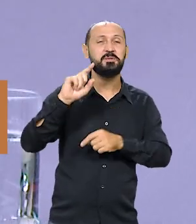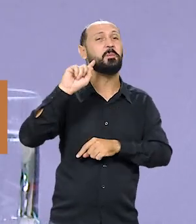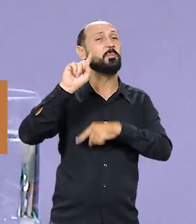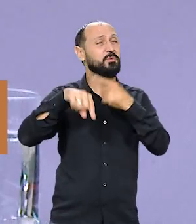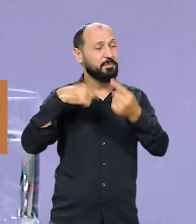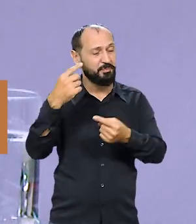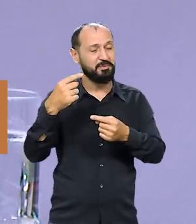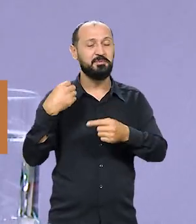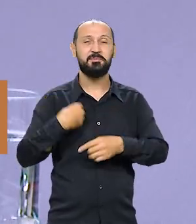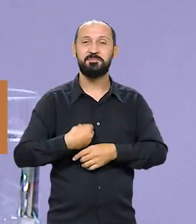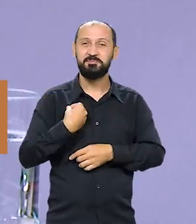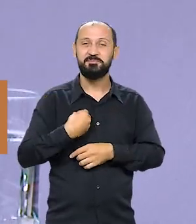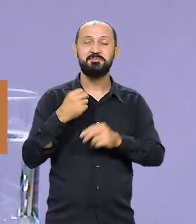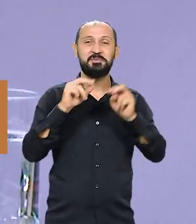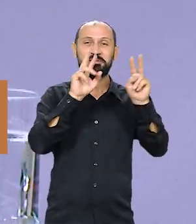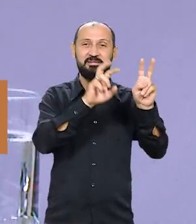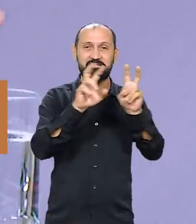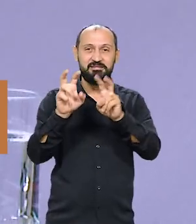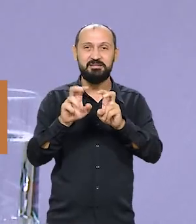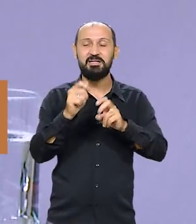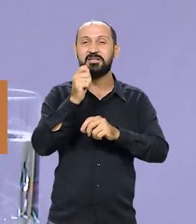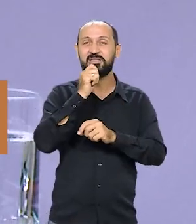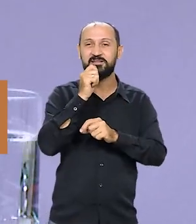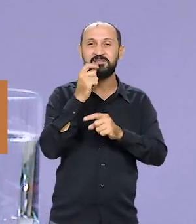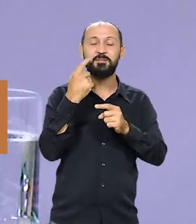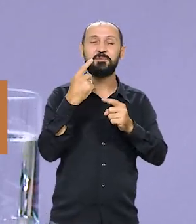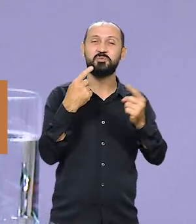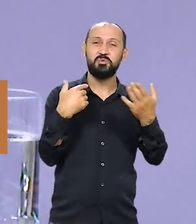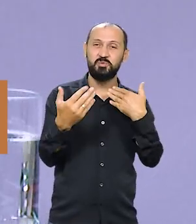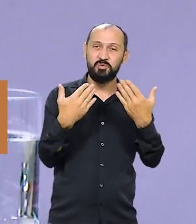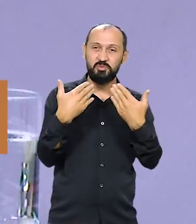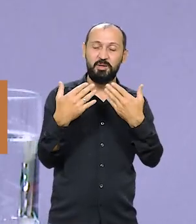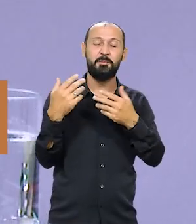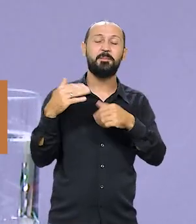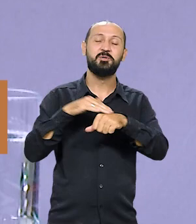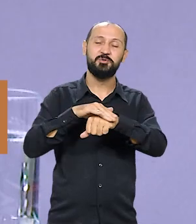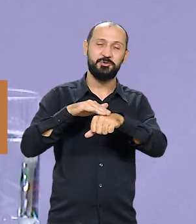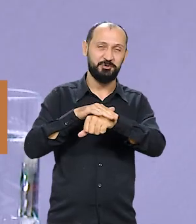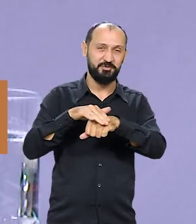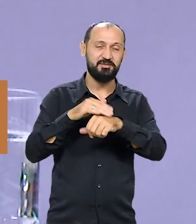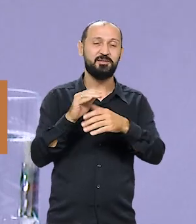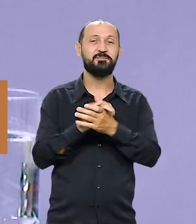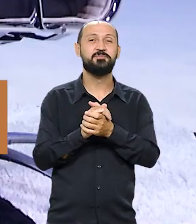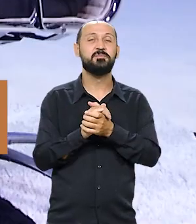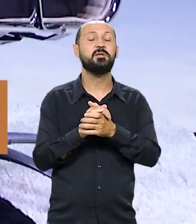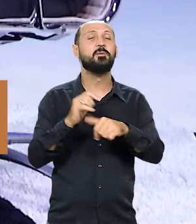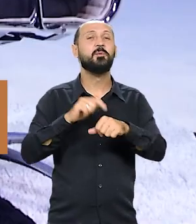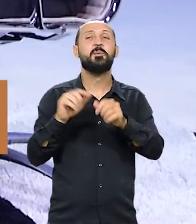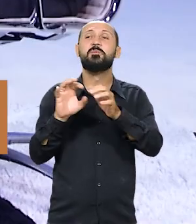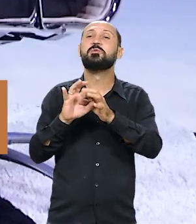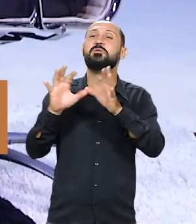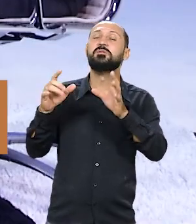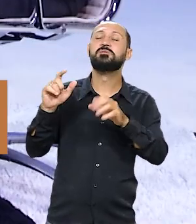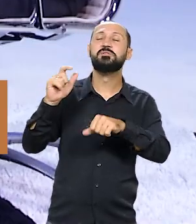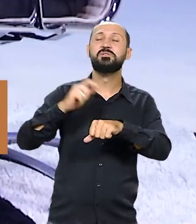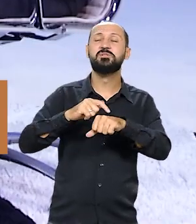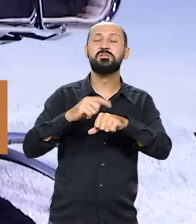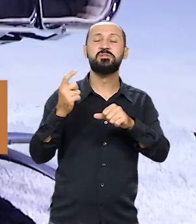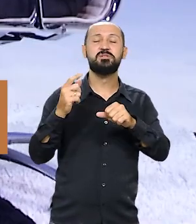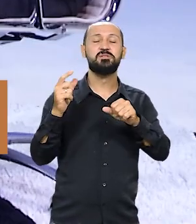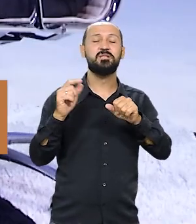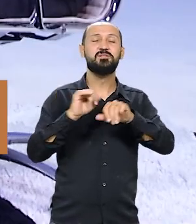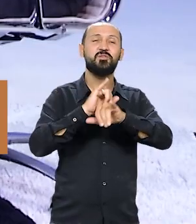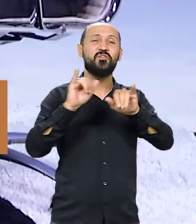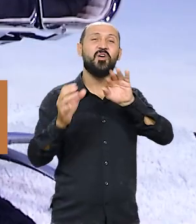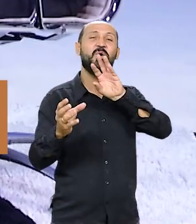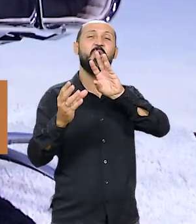convite para uma próxima participação. Ficaram muitos temas ainda para a gente debater, para a gente conversar. E deixo o espaço agora para o senhor deixar